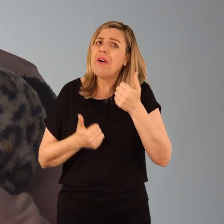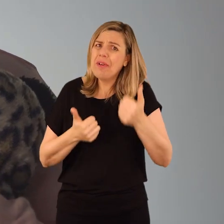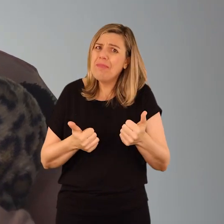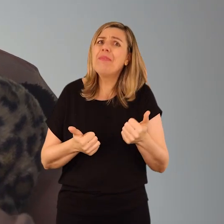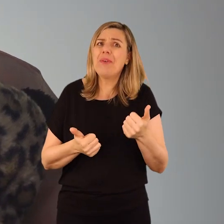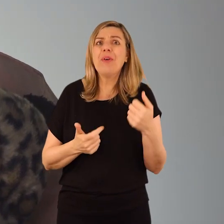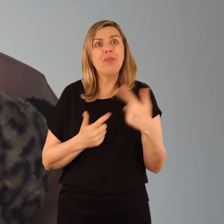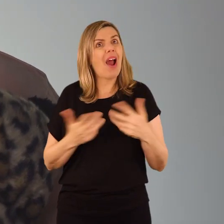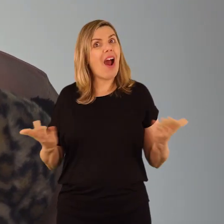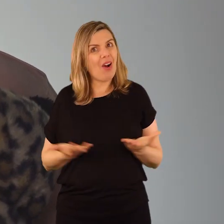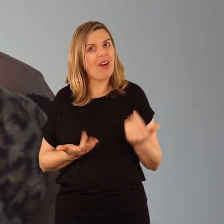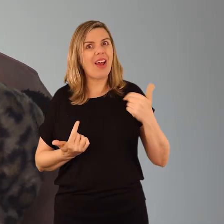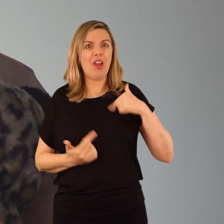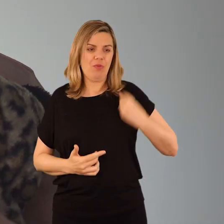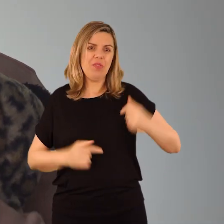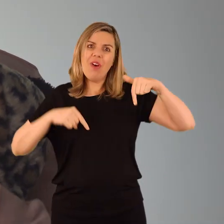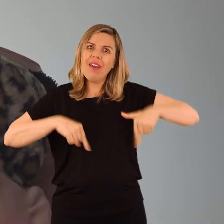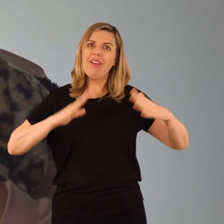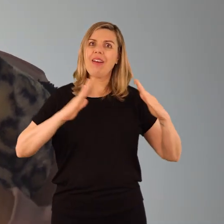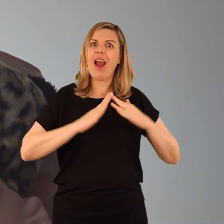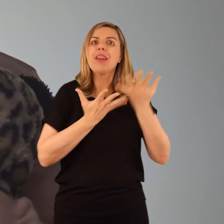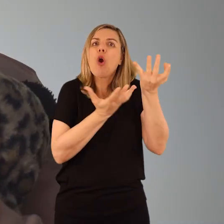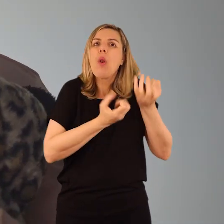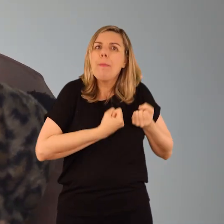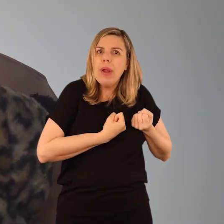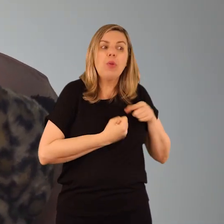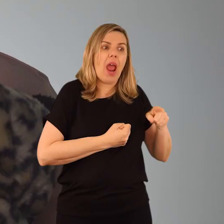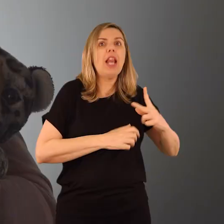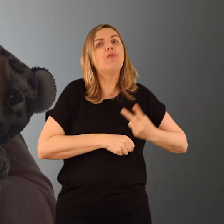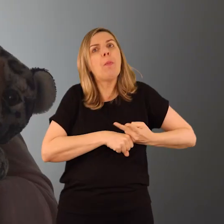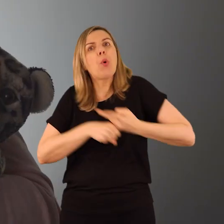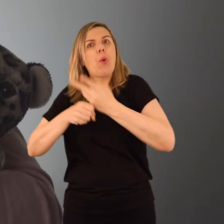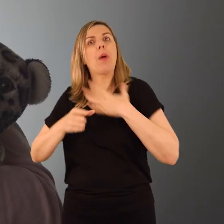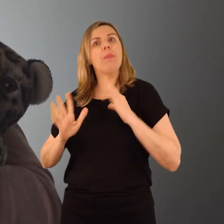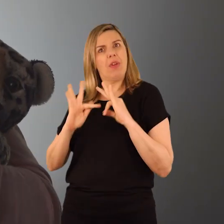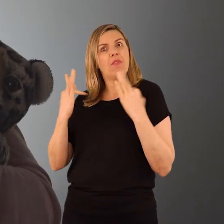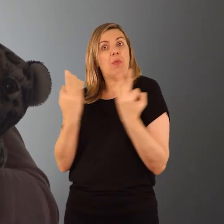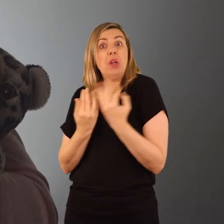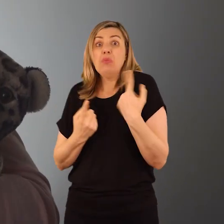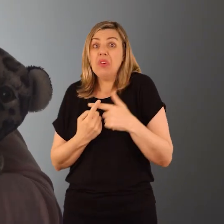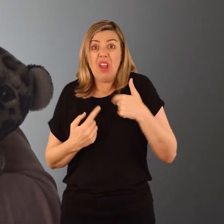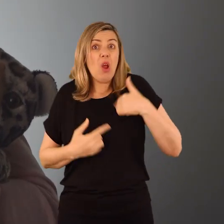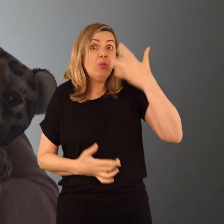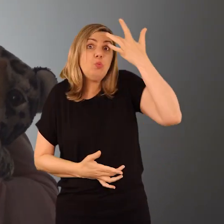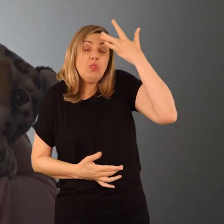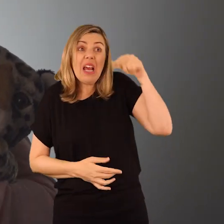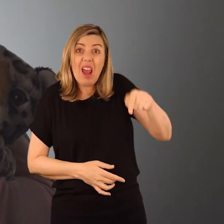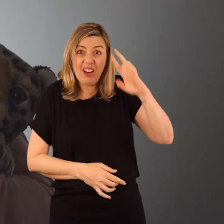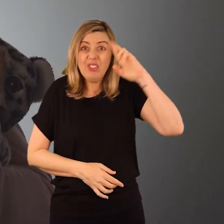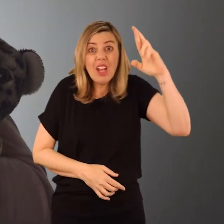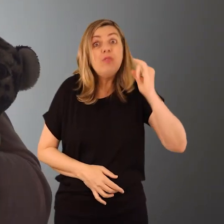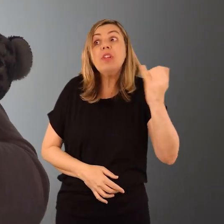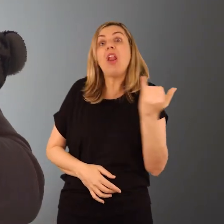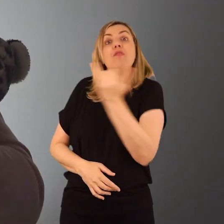fui, né, tô agora nessa casa de acolhimento, eles vão procurar minha família, porque eu nunca soube se a dona Regina falou,